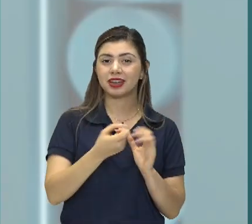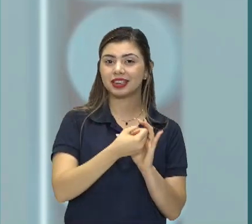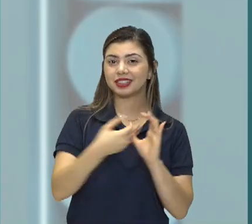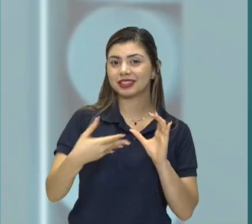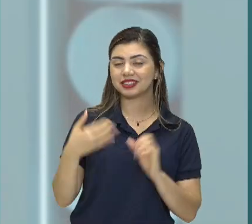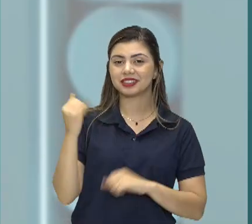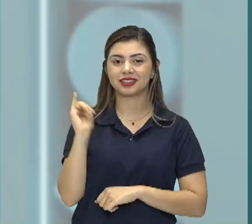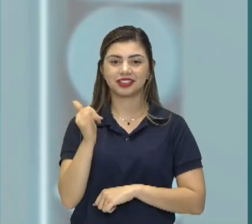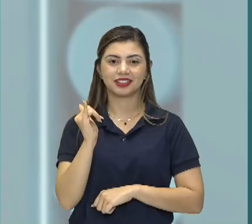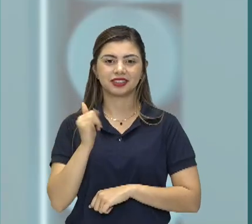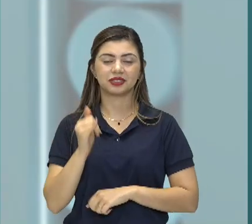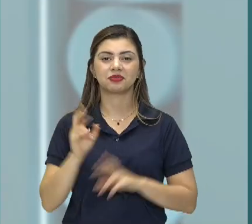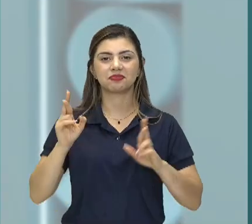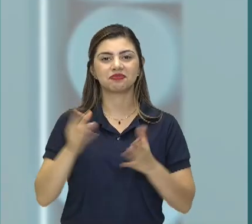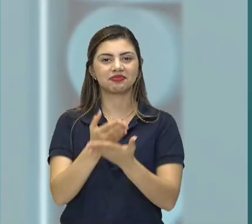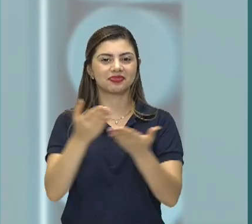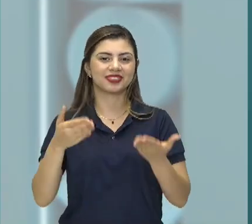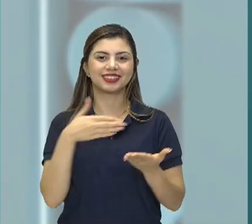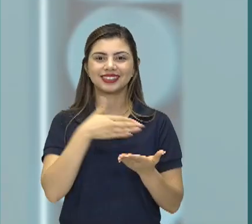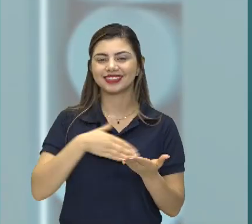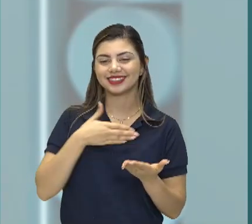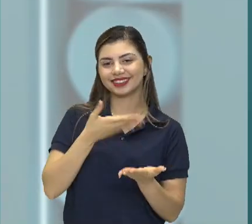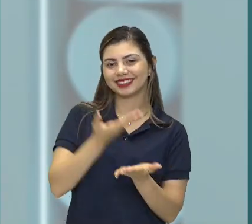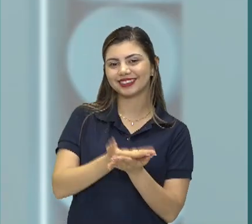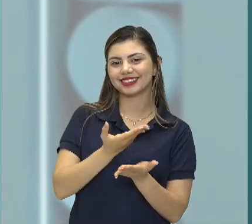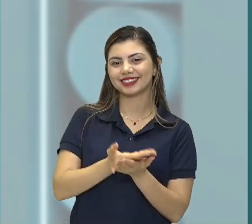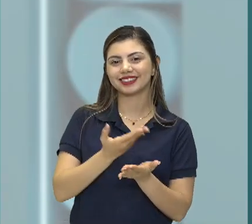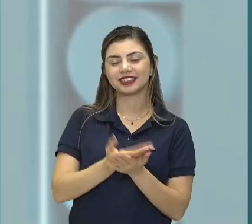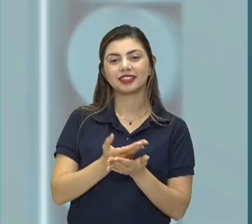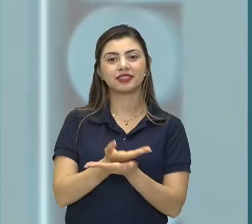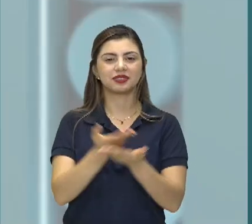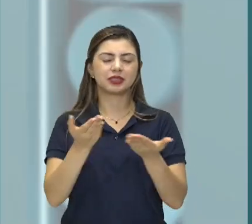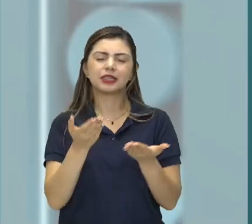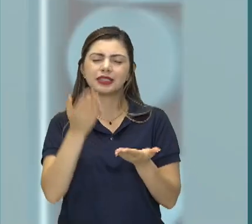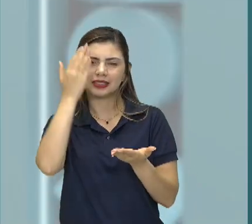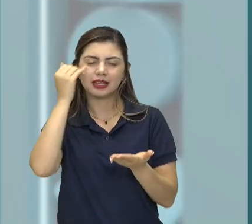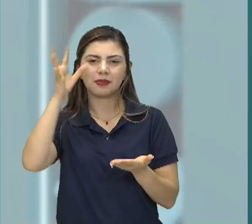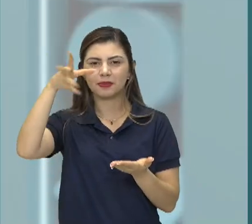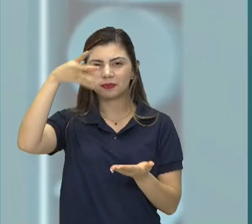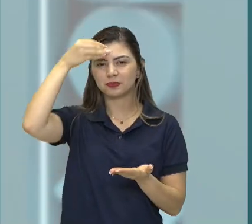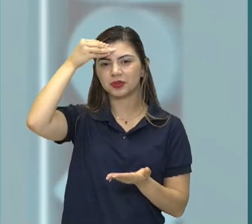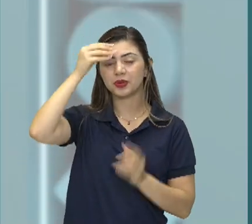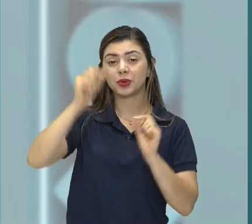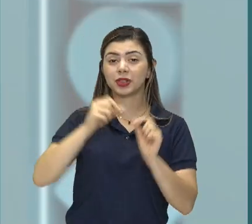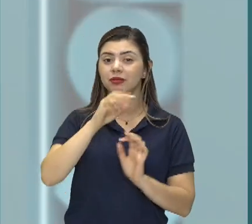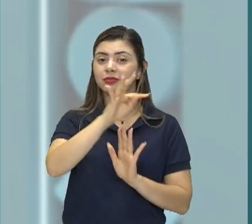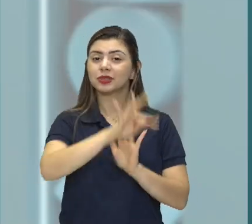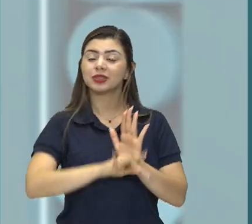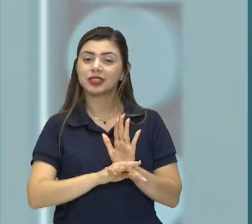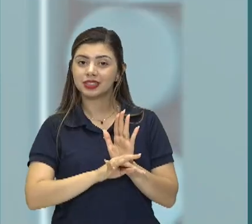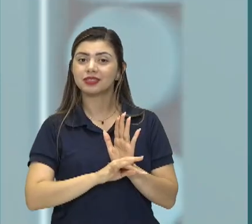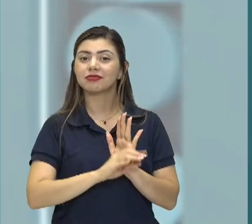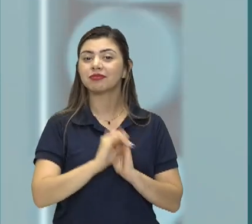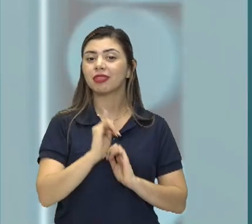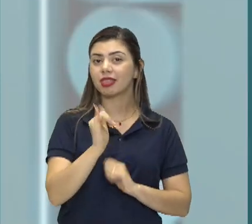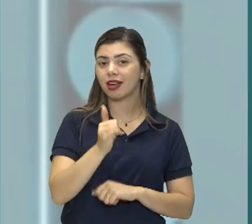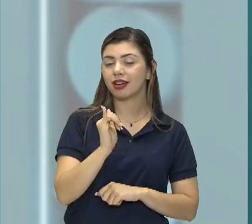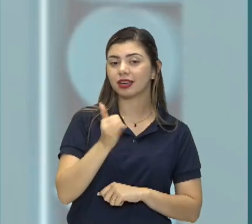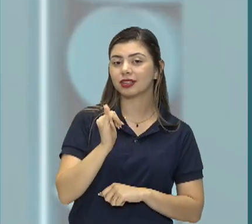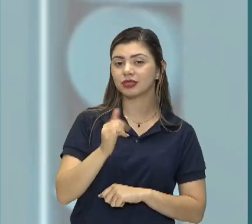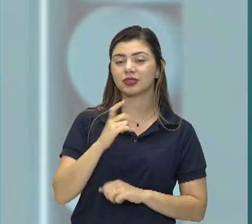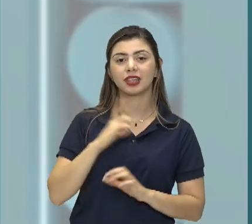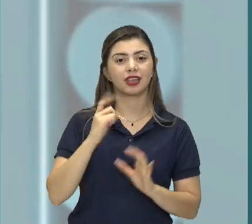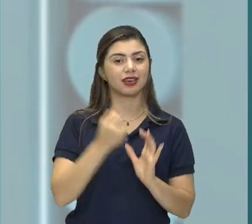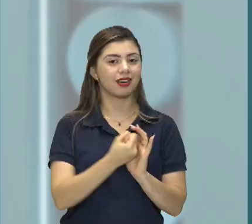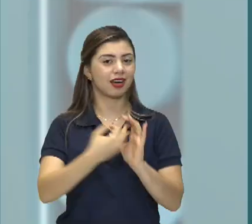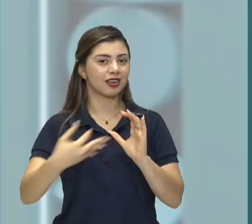narrativa? Espero que vocês tenham gostado dessa aula e tenham sempre em mente que o texto narrativo ele tem